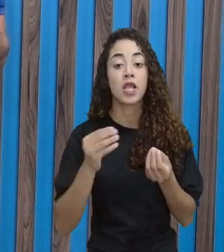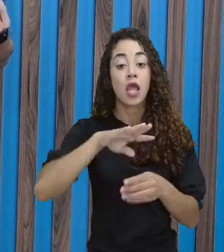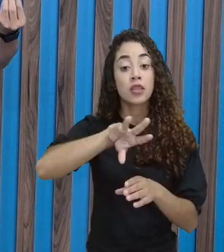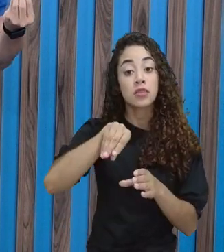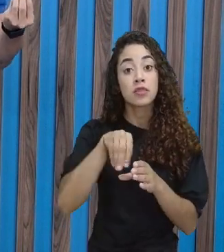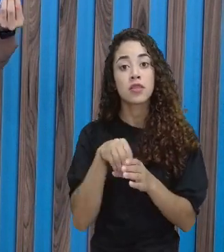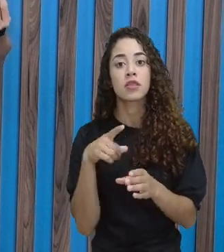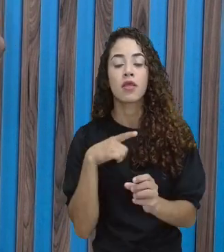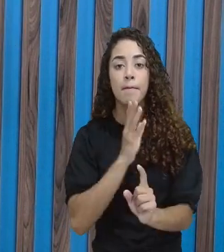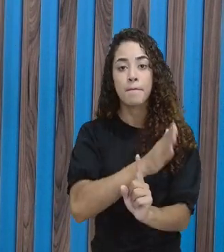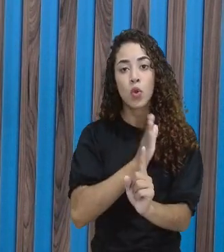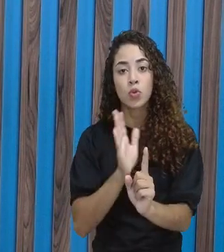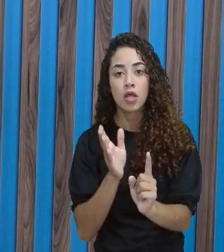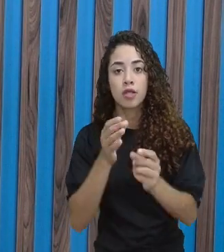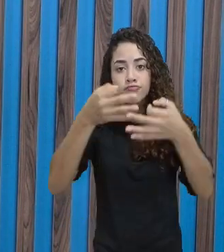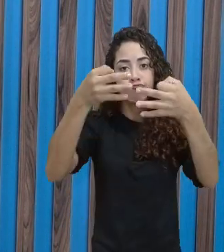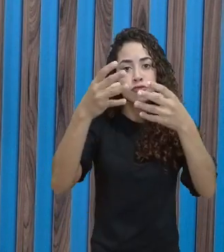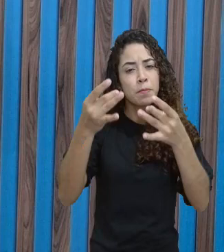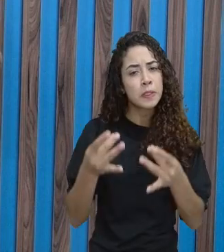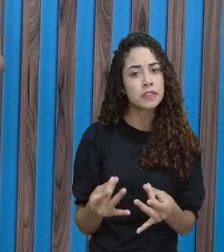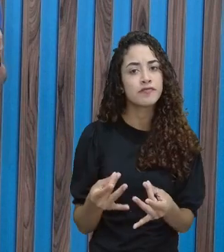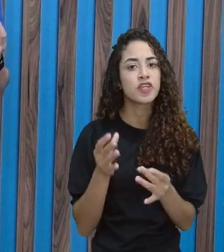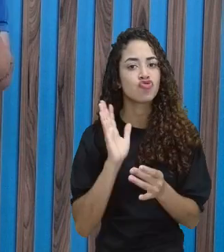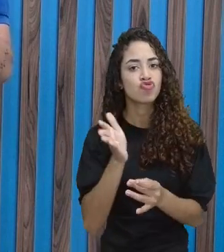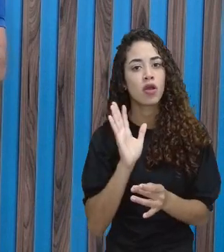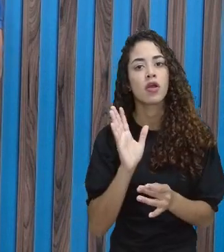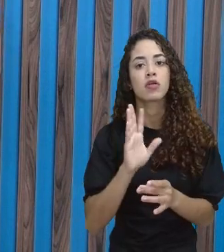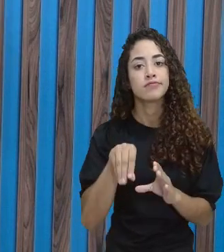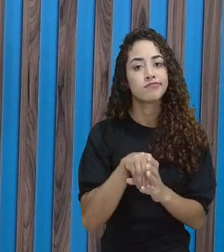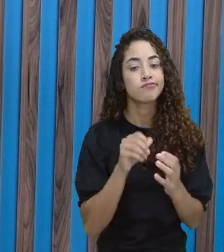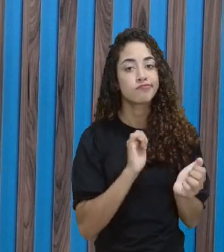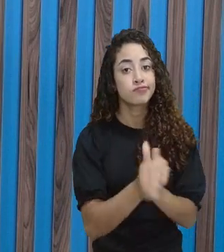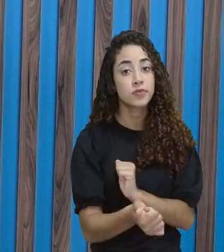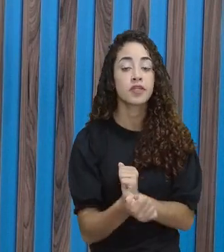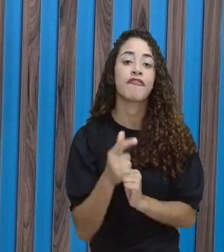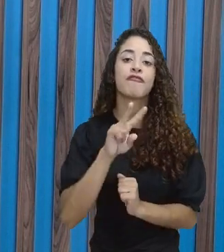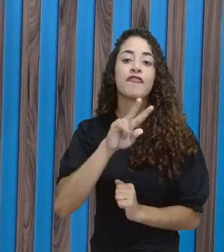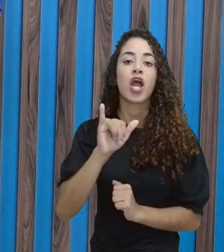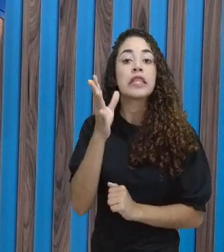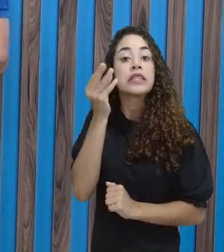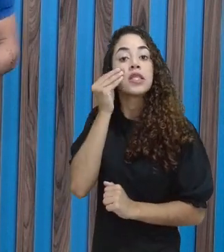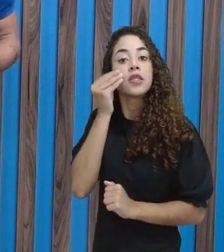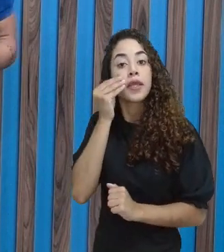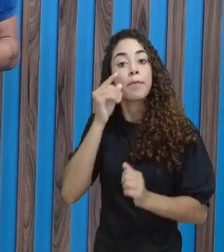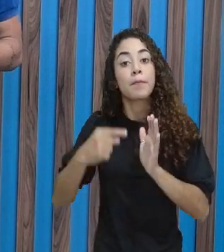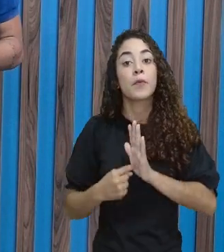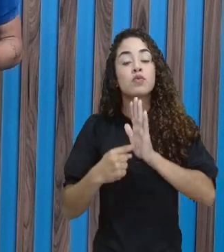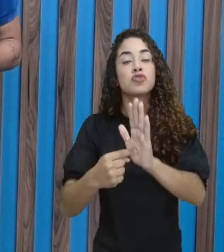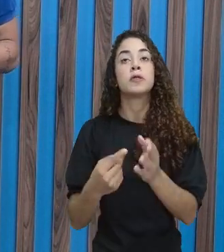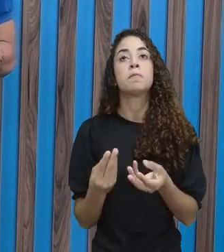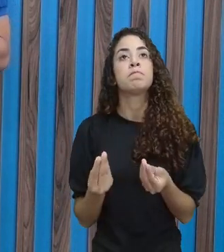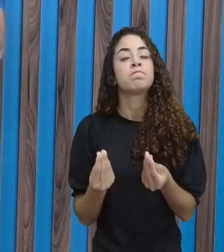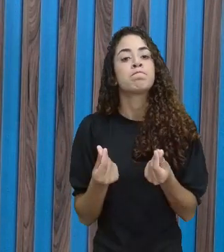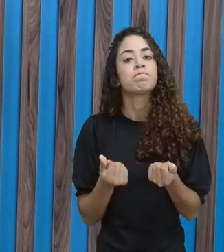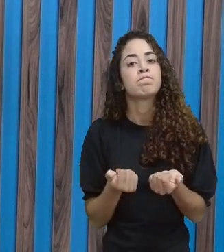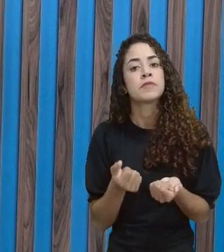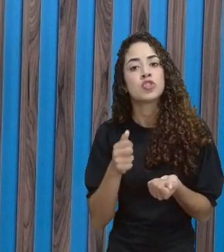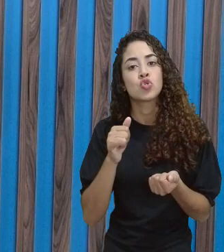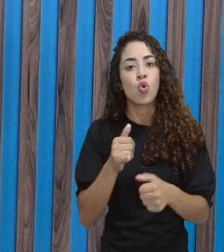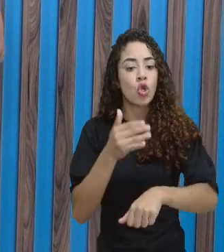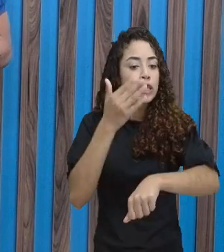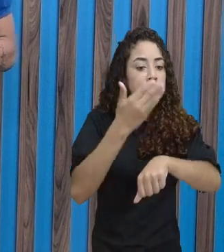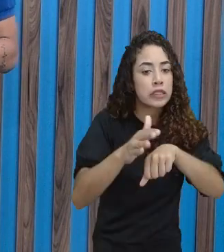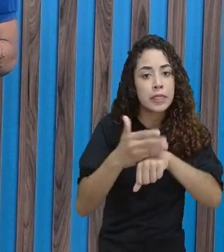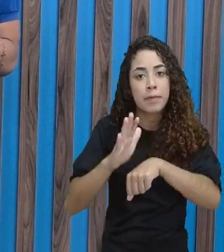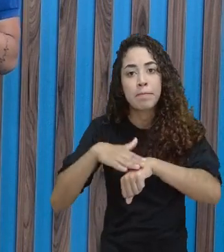ali a modalidade específica, que vão tentar mostrar quem de repente conseguiu treinar